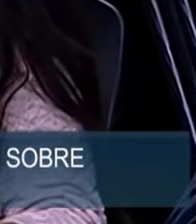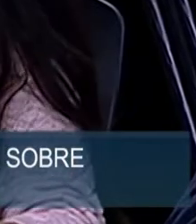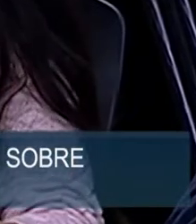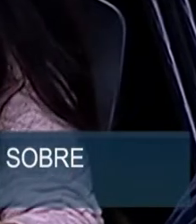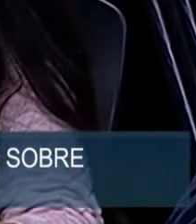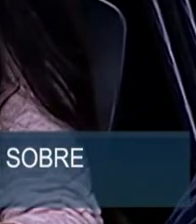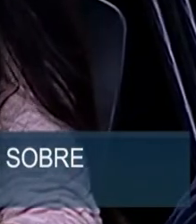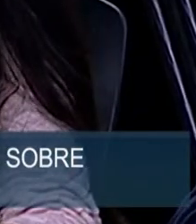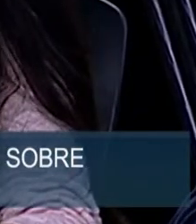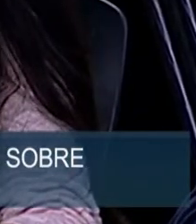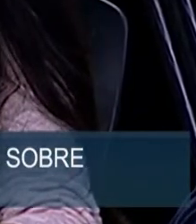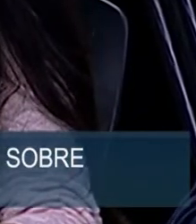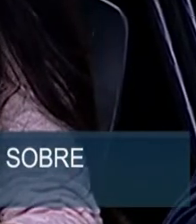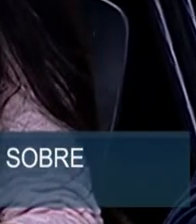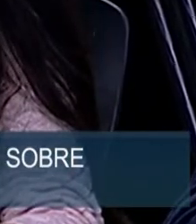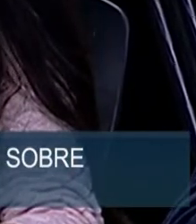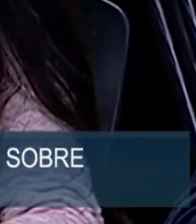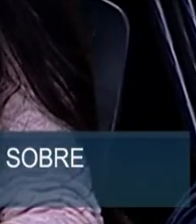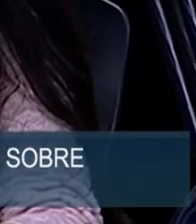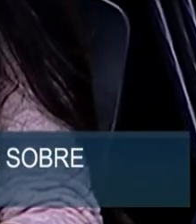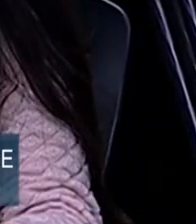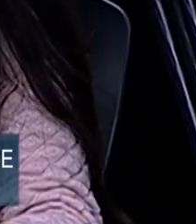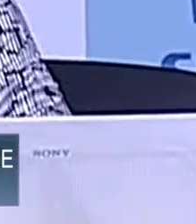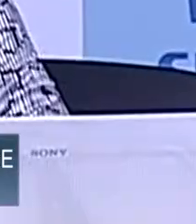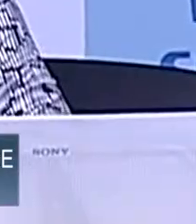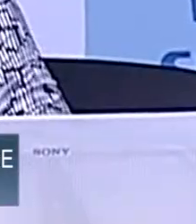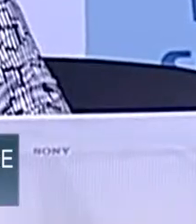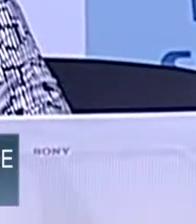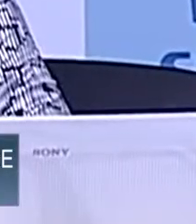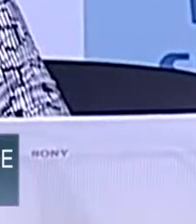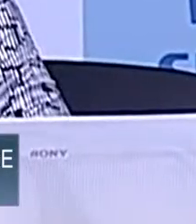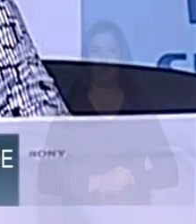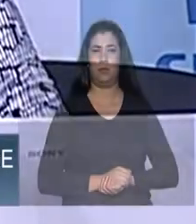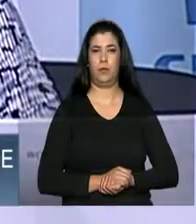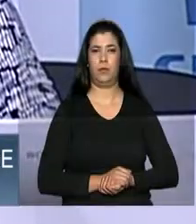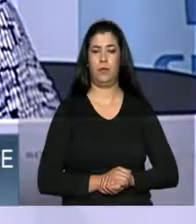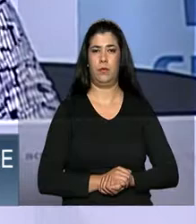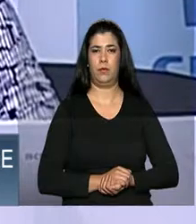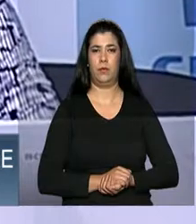Nós, inclusive, apresentamos esse dado,